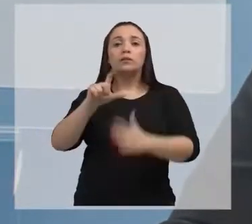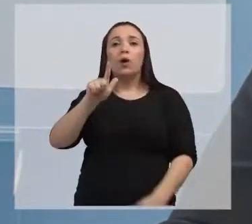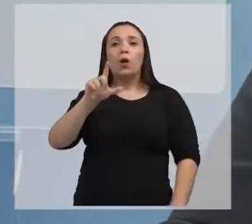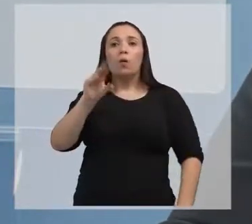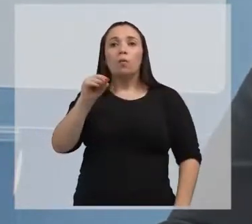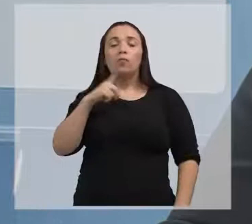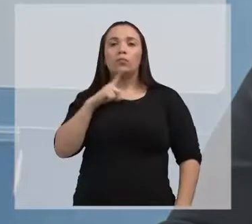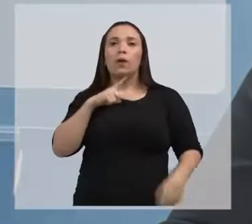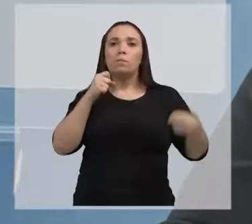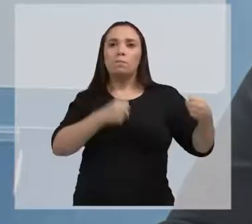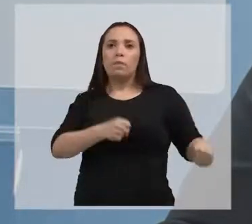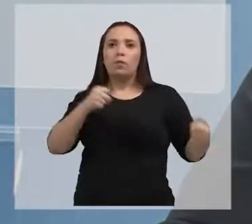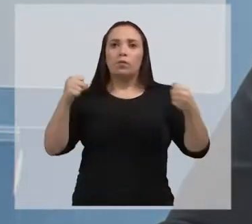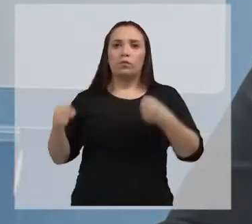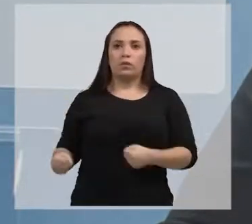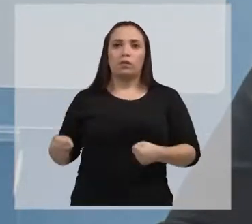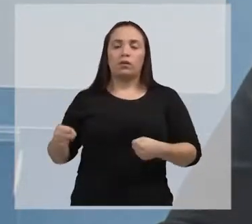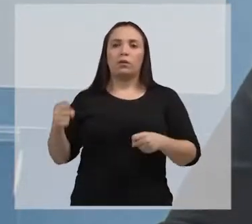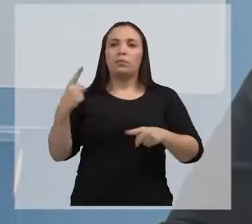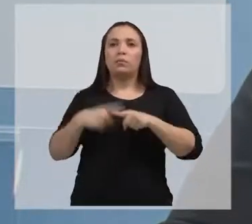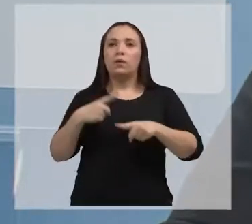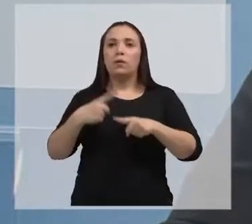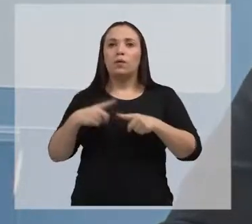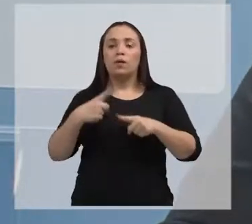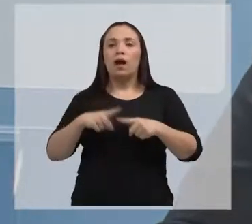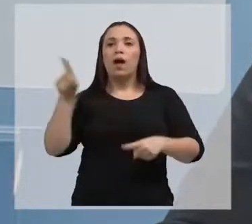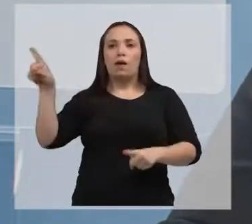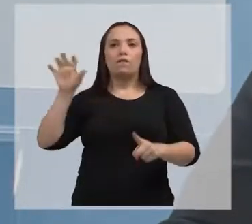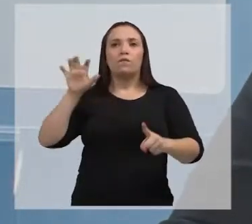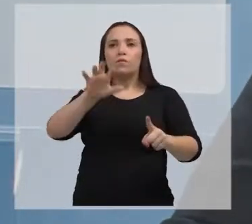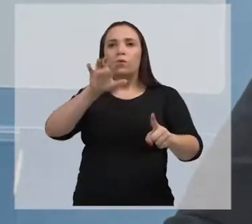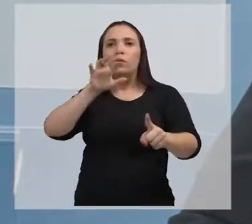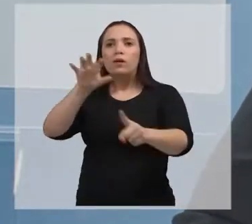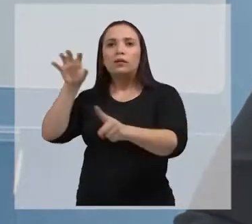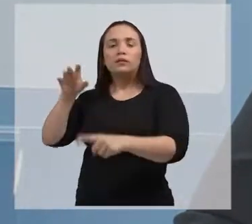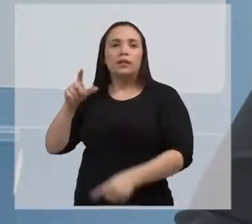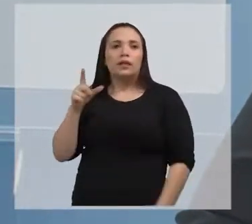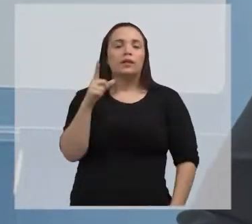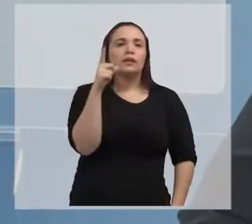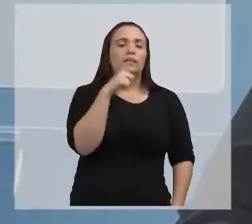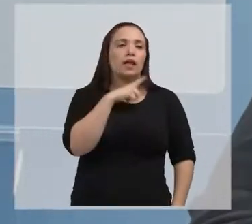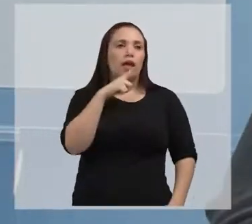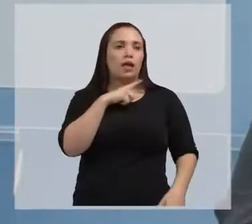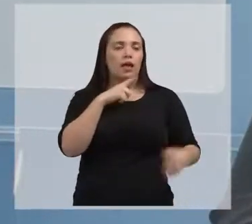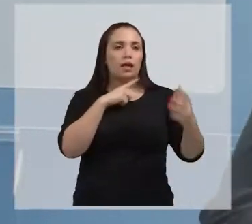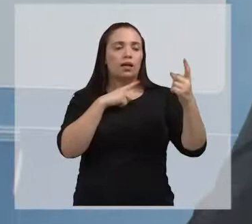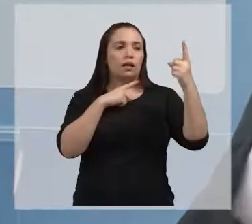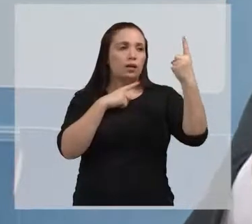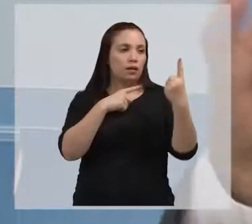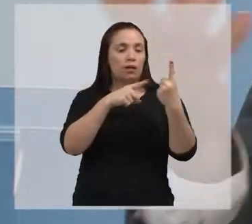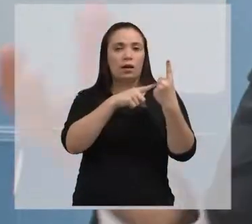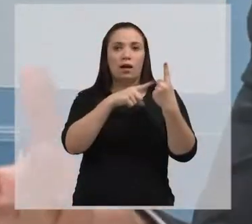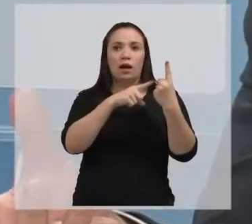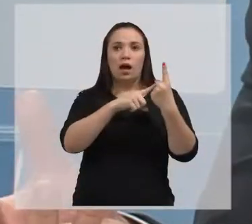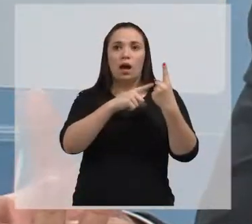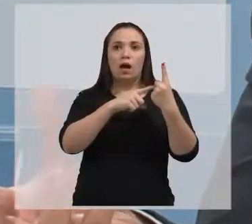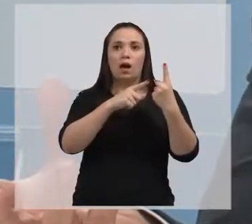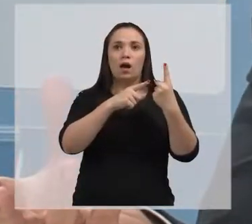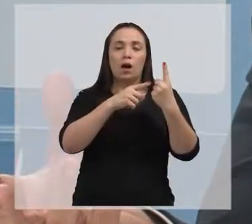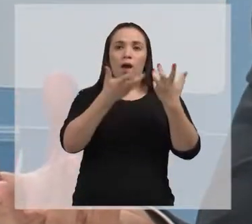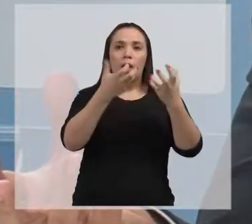destrói e constrói reputações. Destrói reputações de homens sérios e constrói reputações de